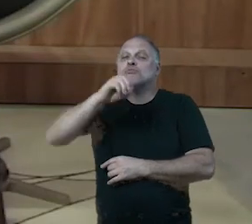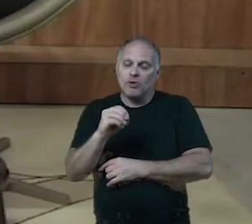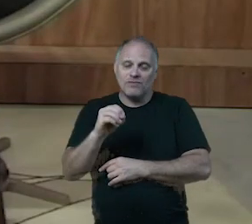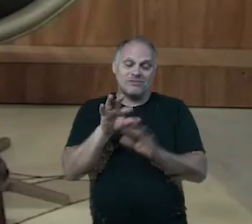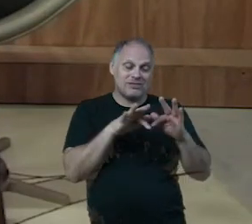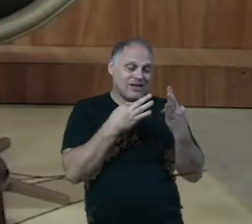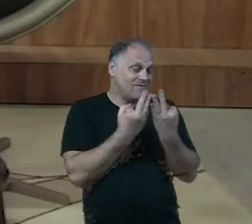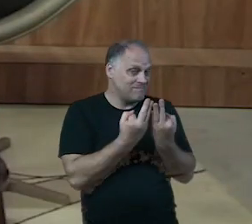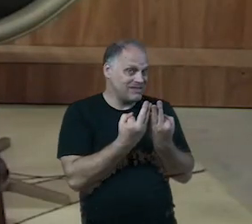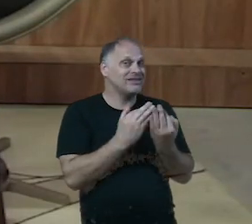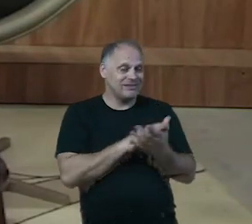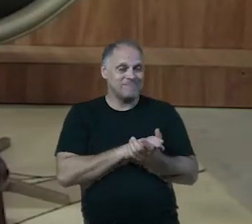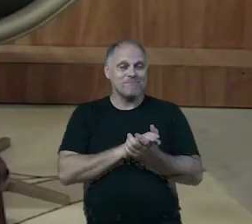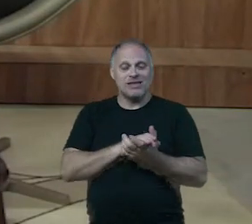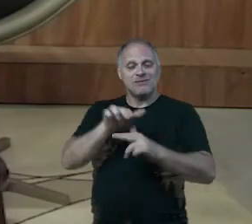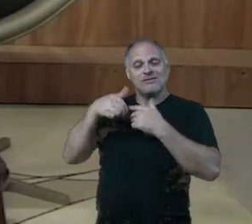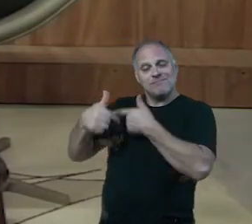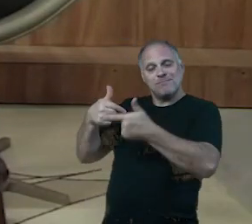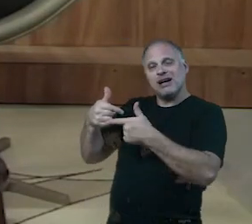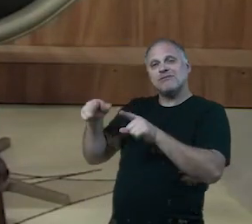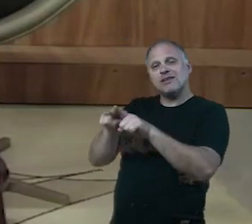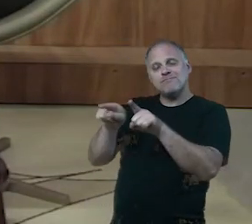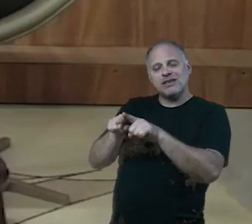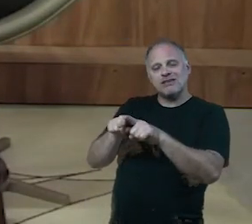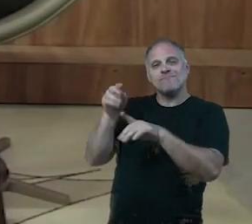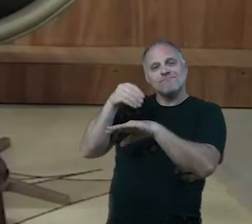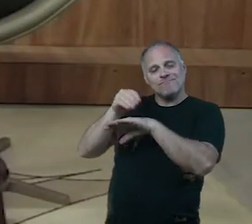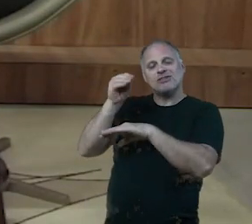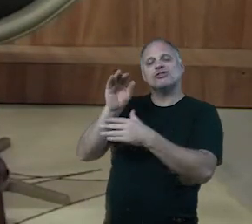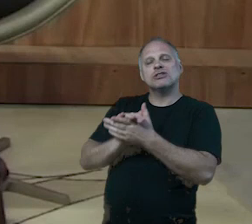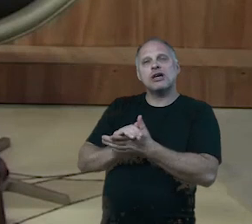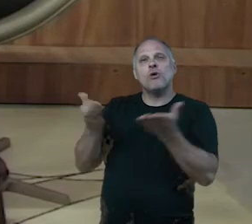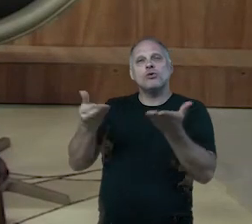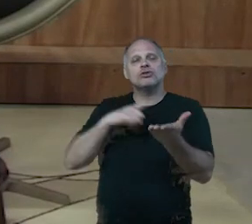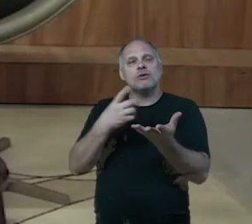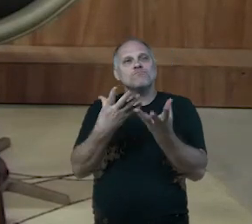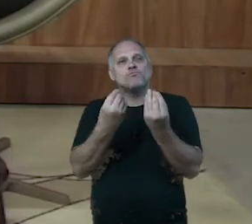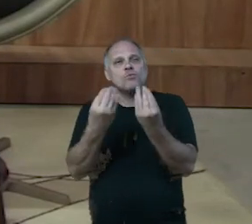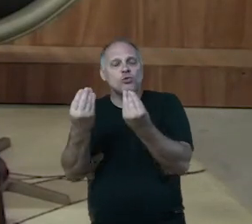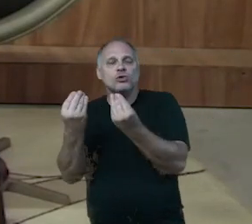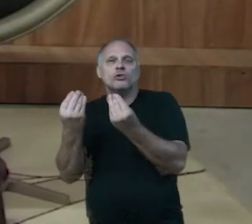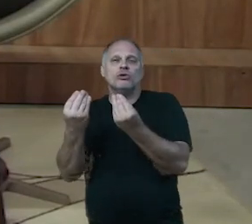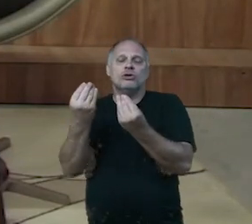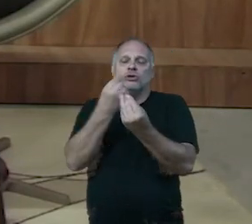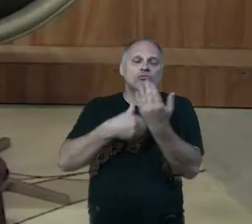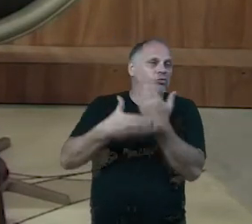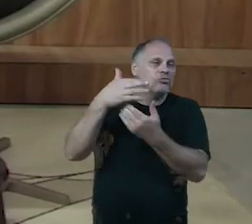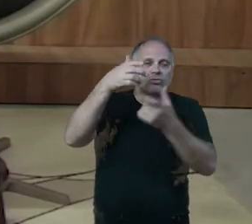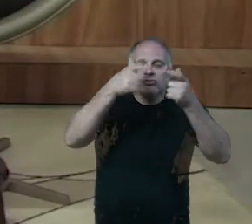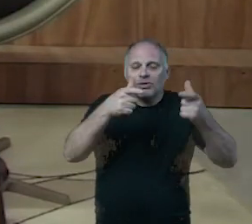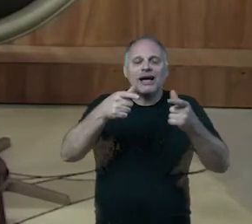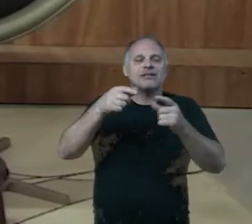trabalho, onde tu te destaca. Isso. Também, né, Natália? Uhum. E um indicou o outro, né? Porque hoje tu tem bastante nome, principalmente nessa questão